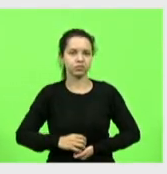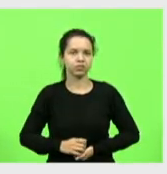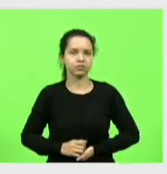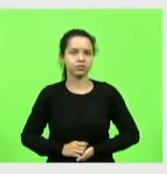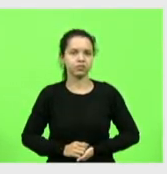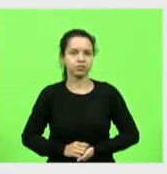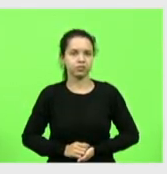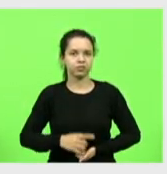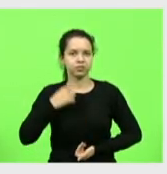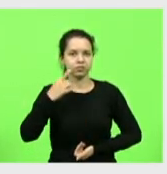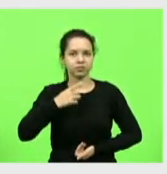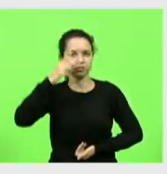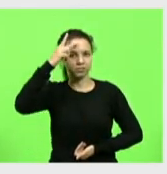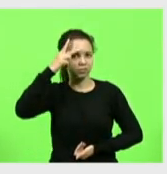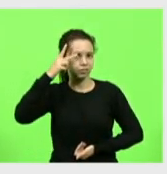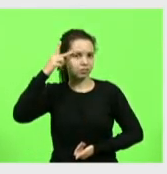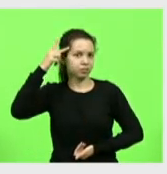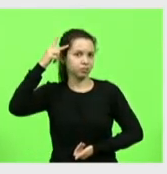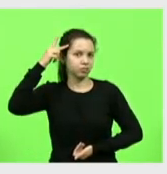Como vota deputada Paulinha?